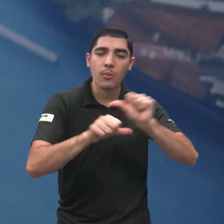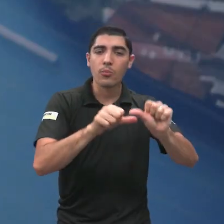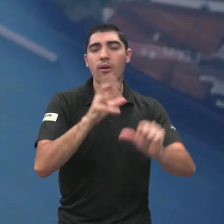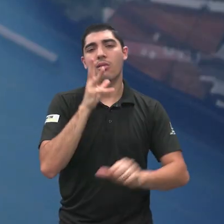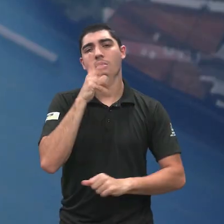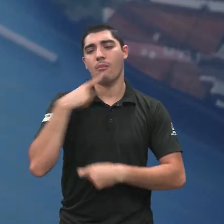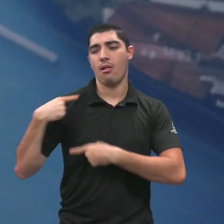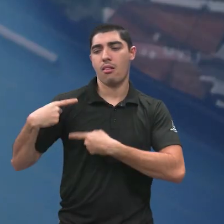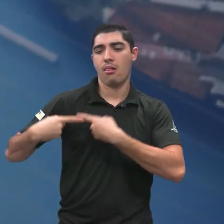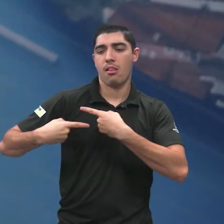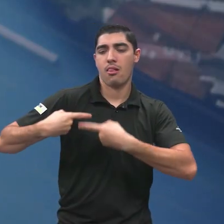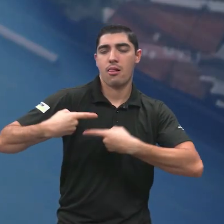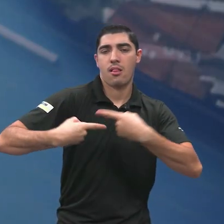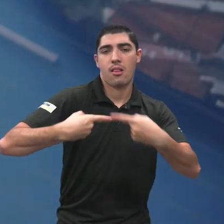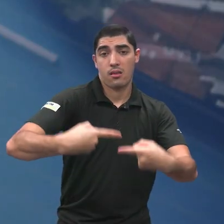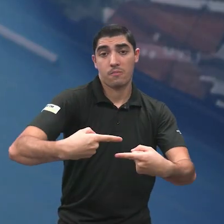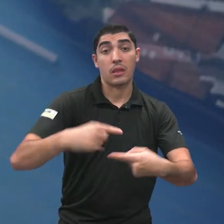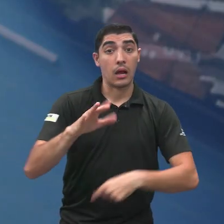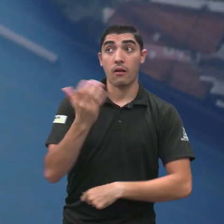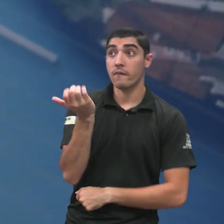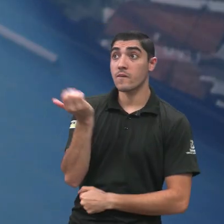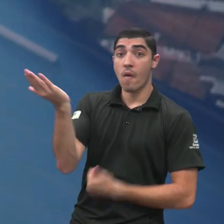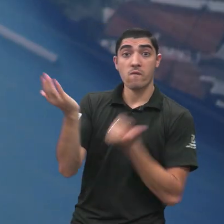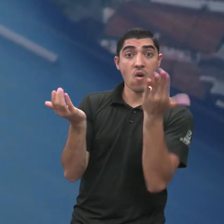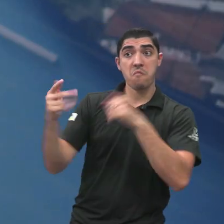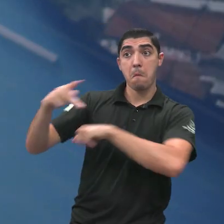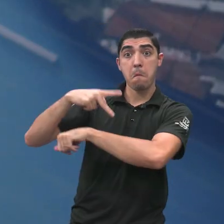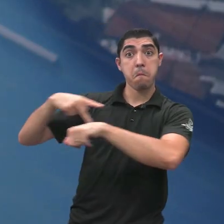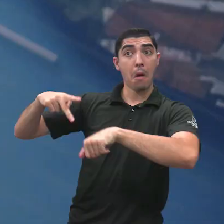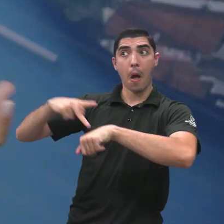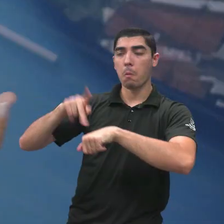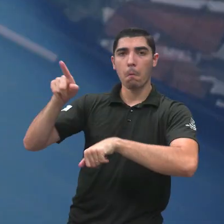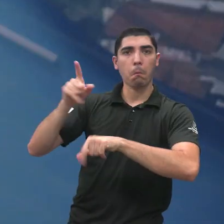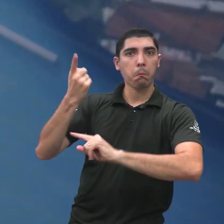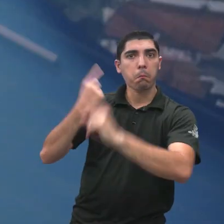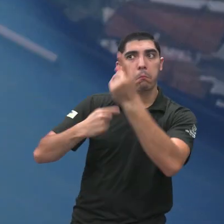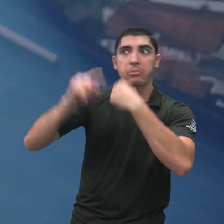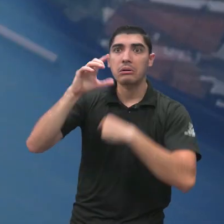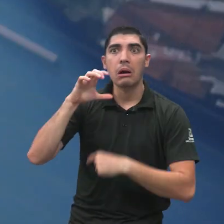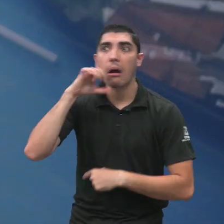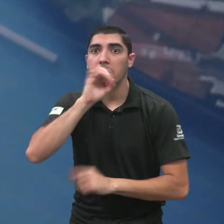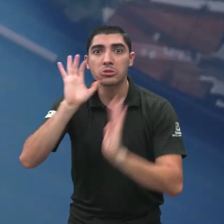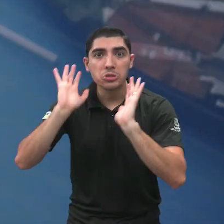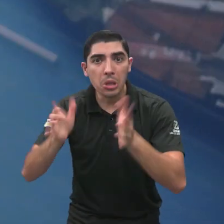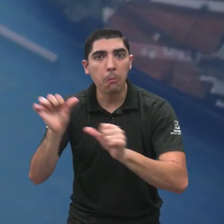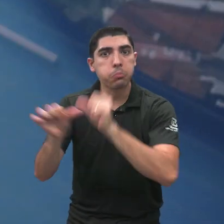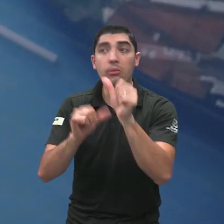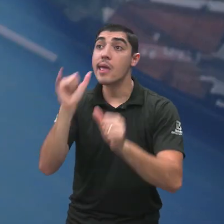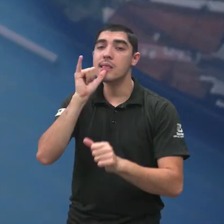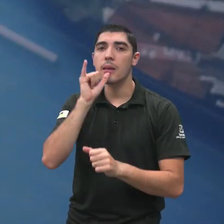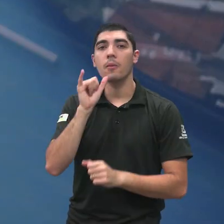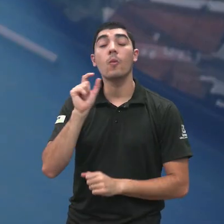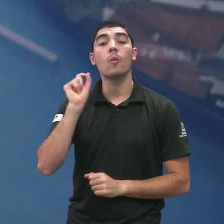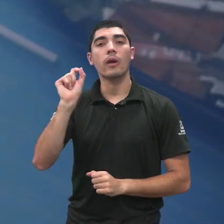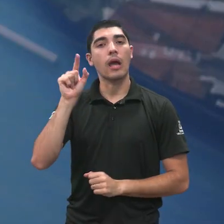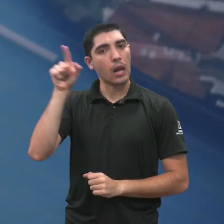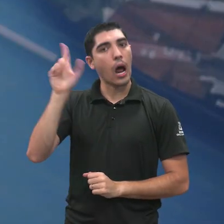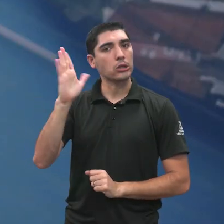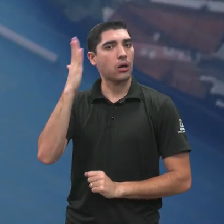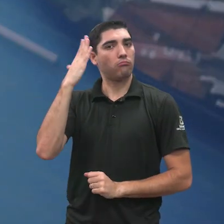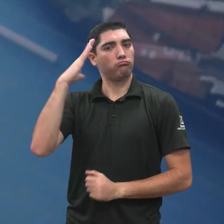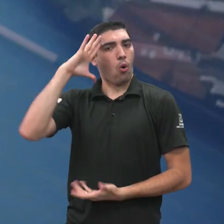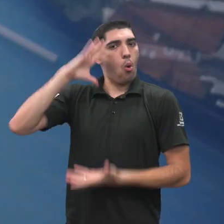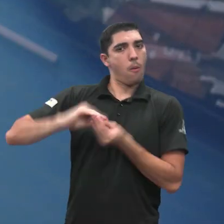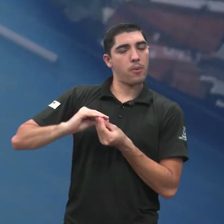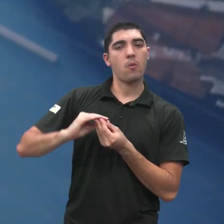outros países estão muito mais avançados, que é justamente essa divisão entre o pai e a mãe, né,